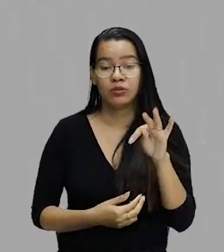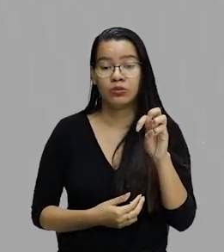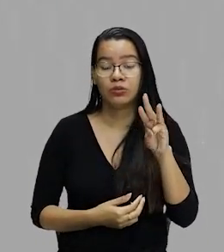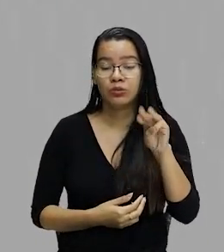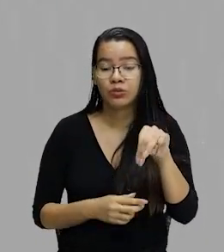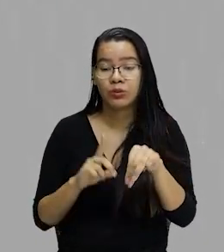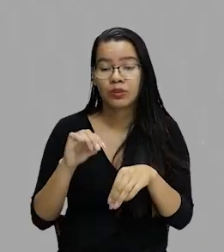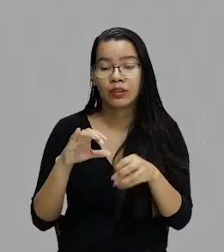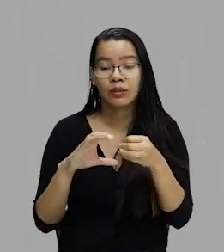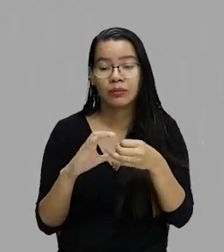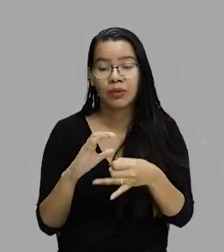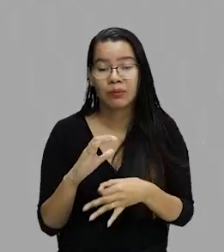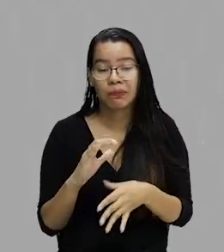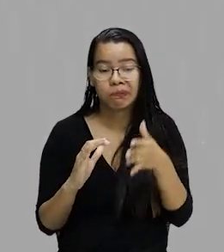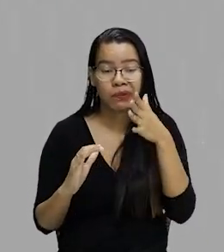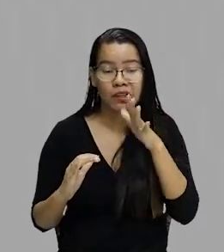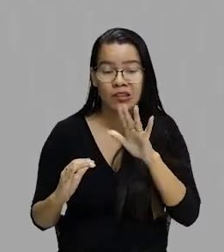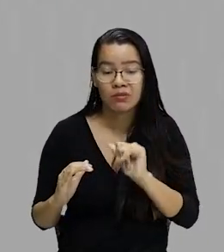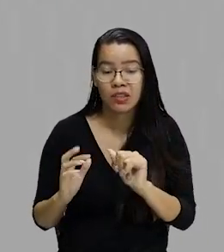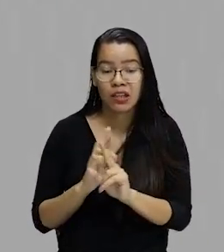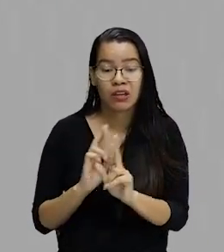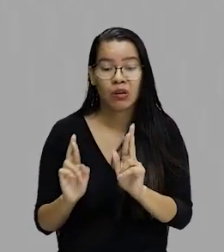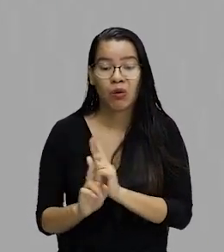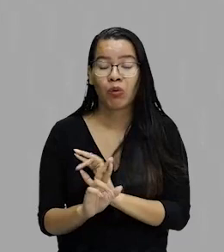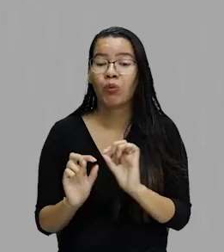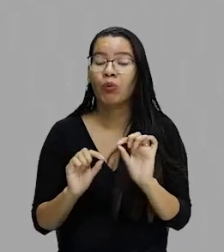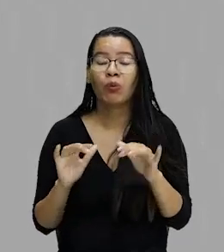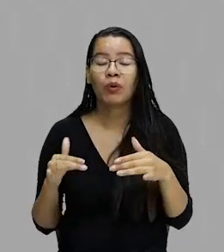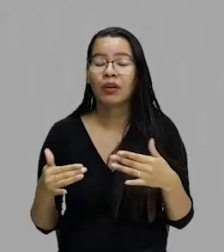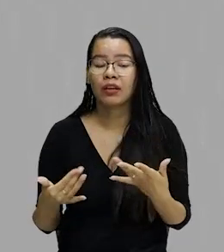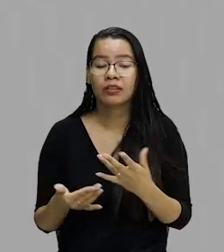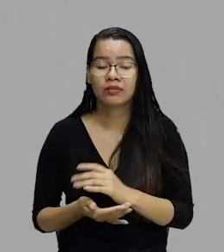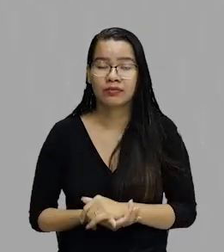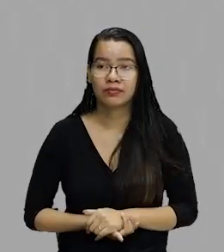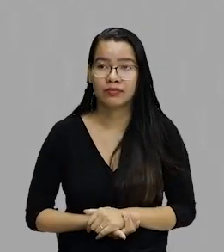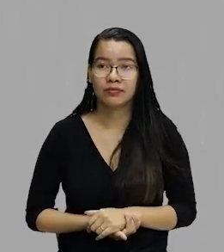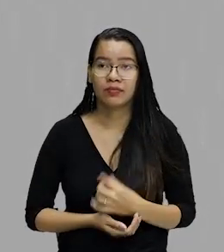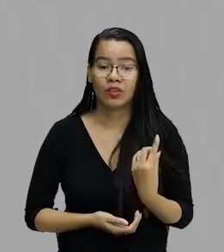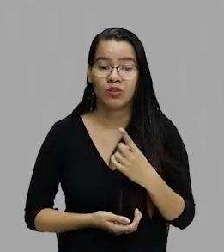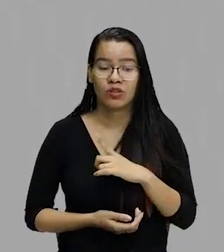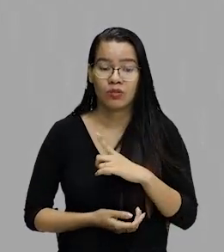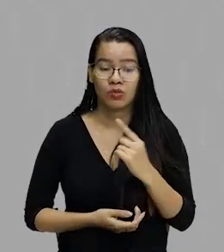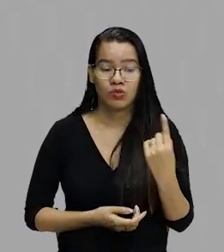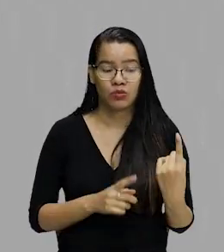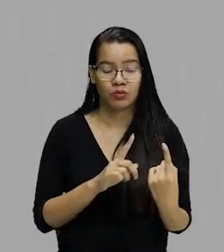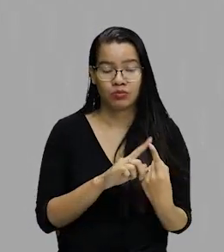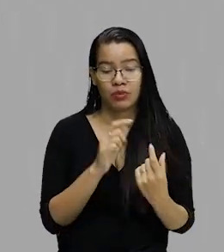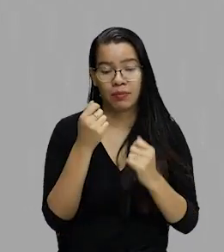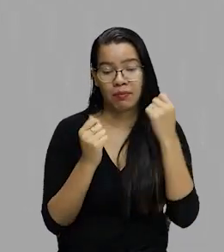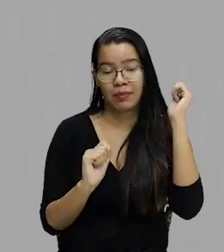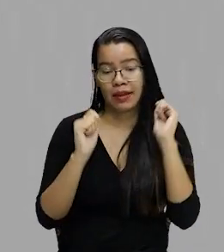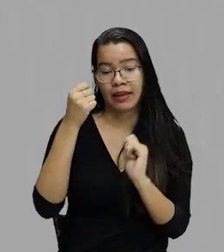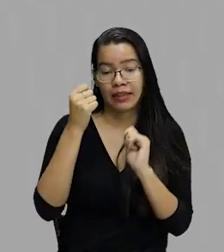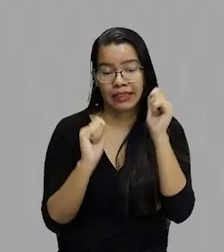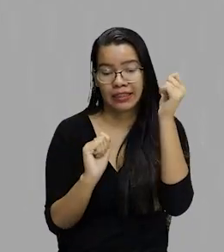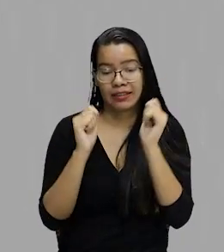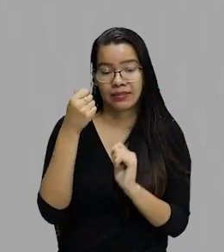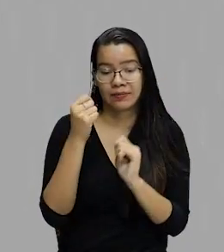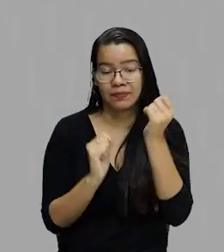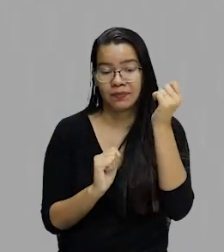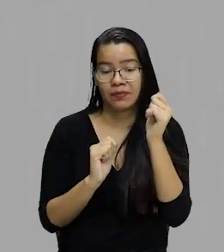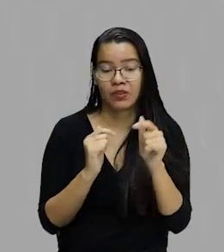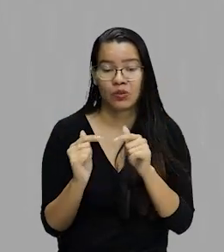a... Nós temos aqui uma máquina, e esta máquina necessariamente